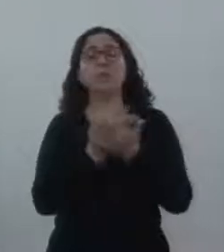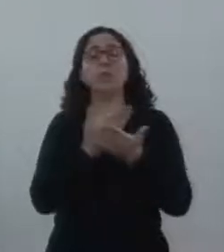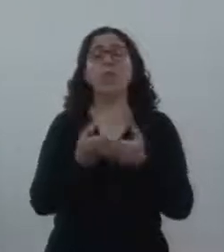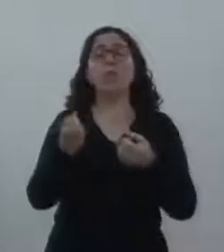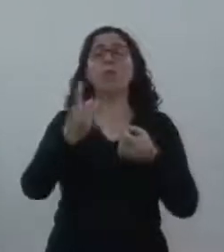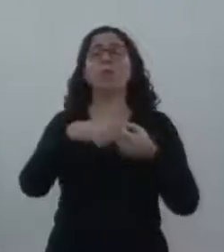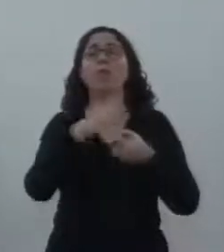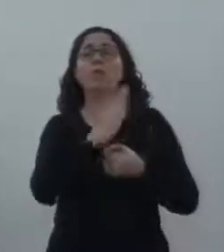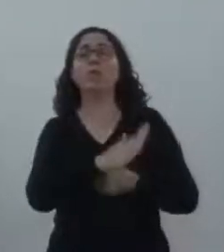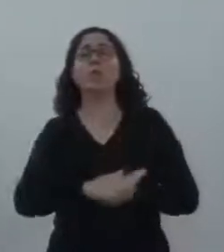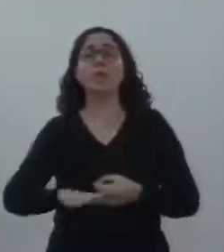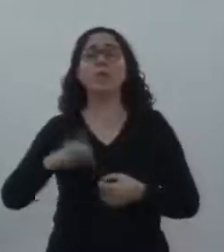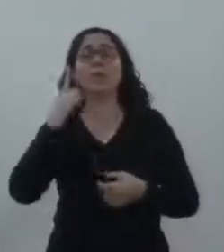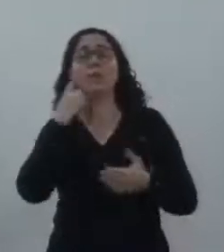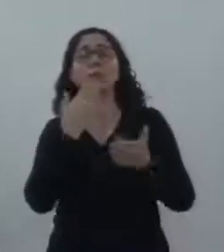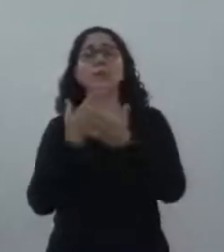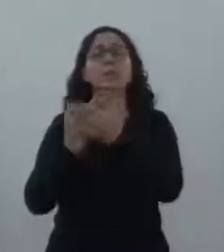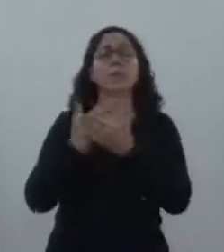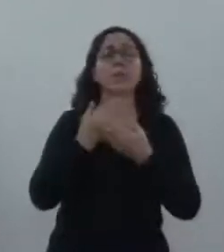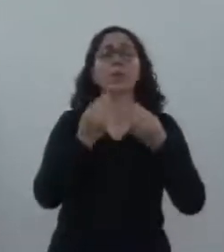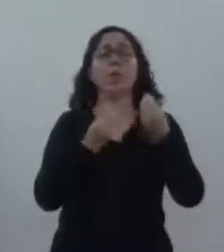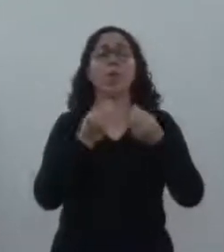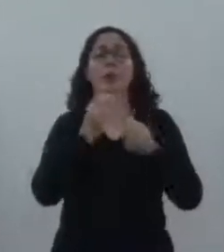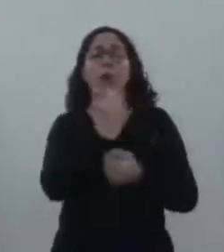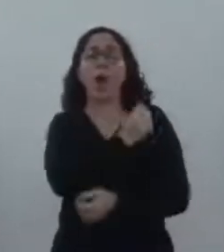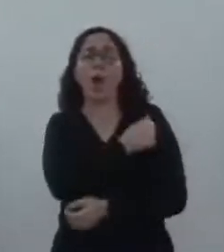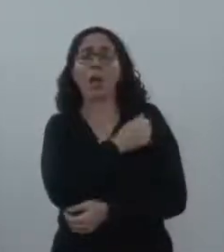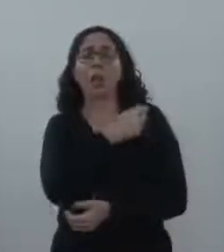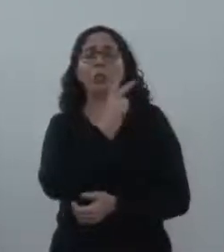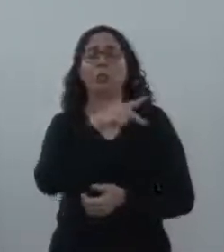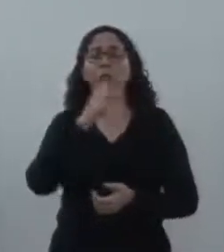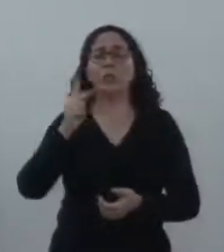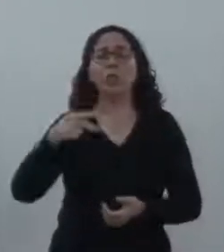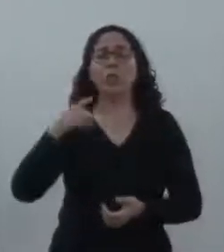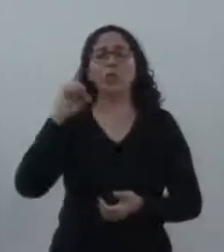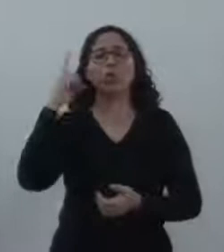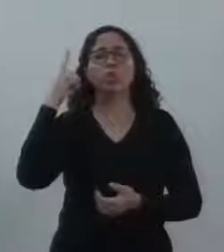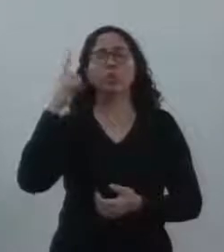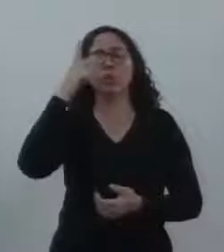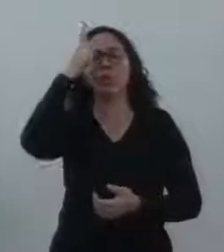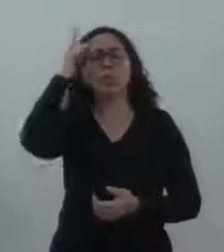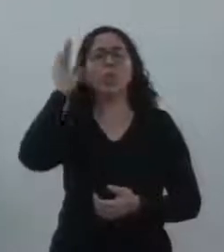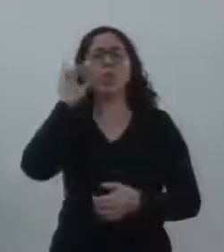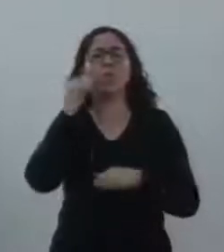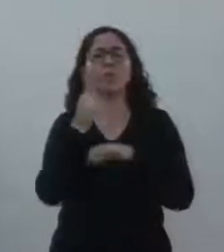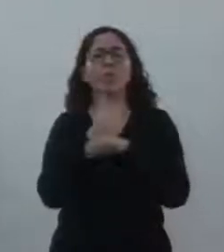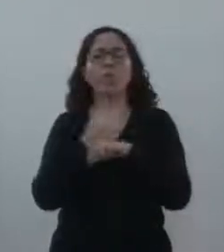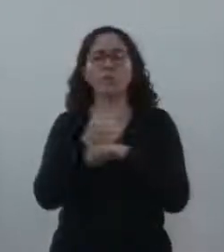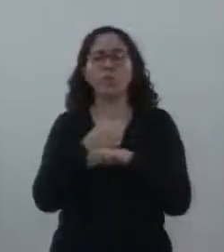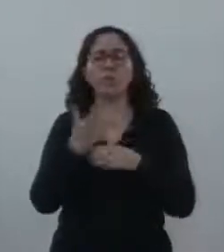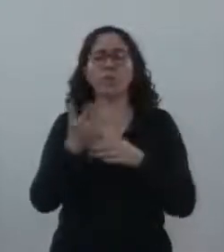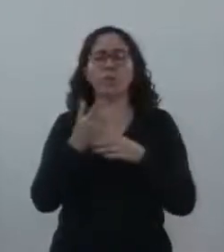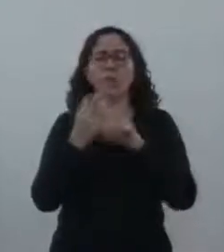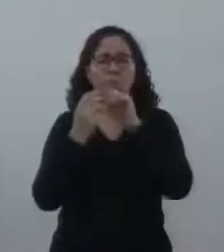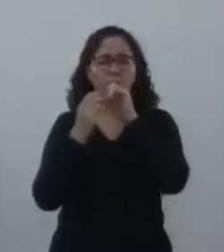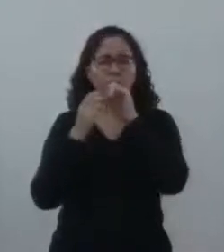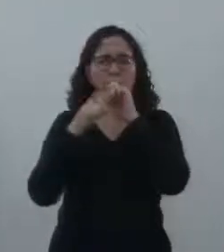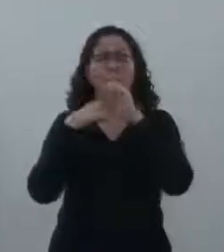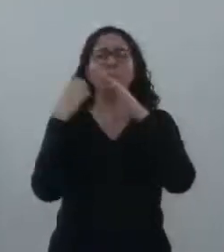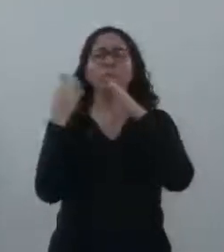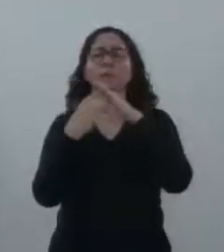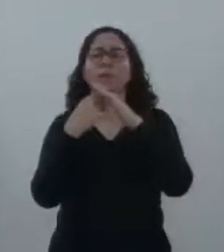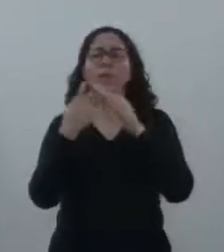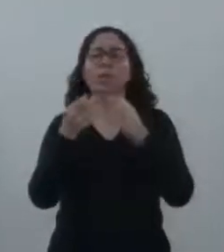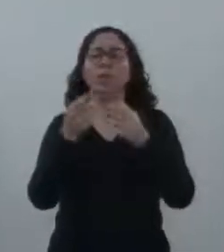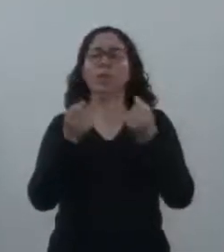fala escola, a gente tem o aluno, tem o professor, tem os diretores, tem os funcionários, tem aí as empresas de